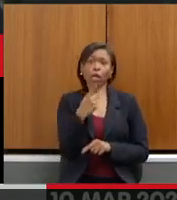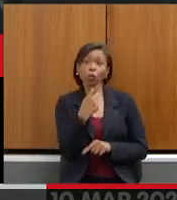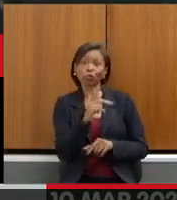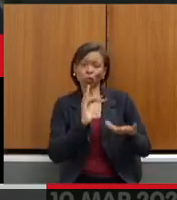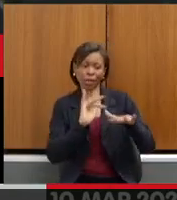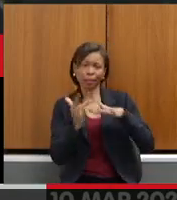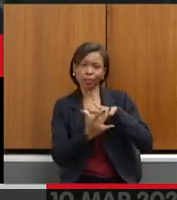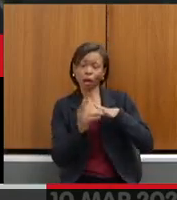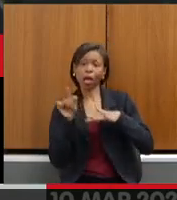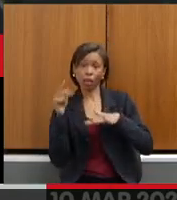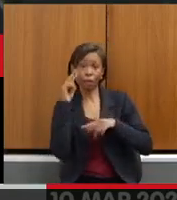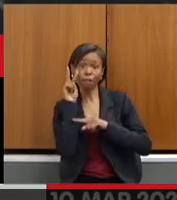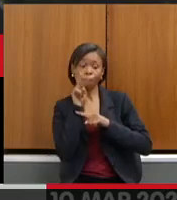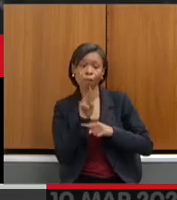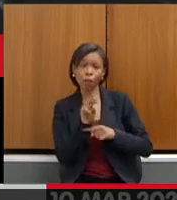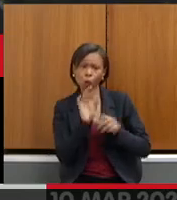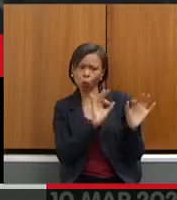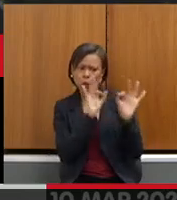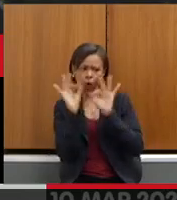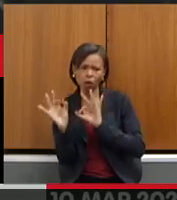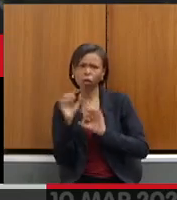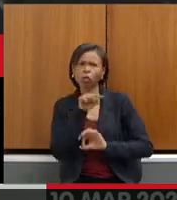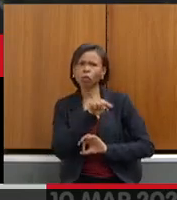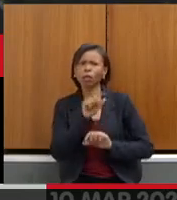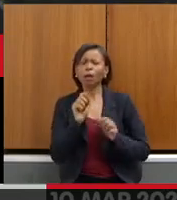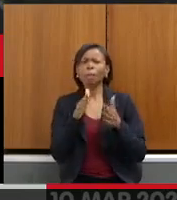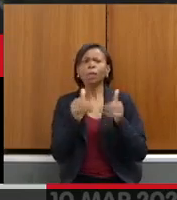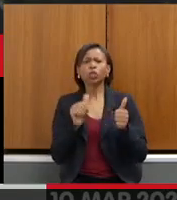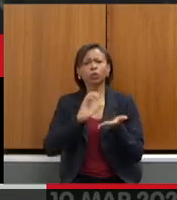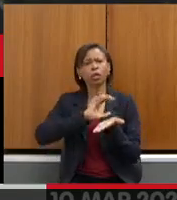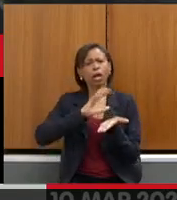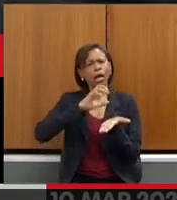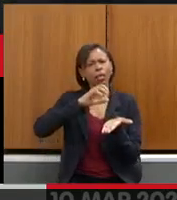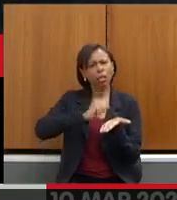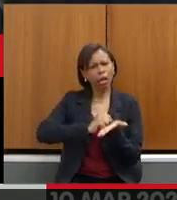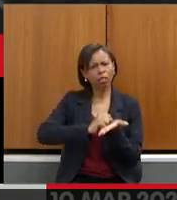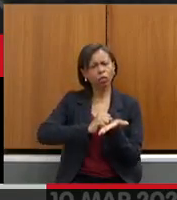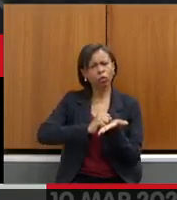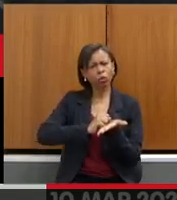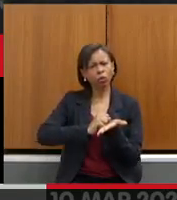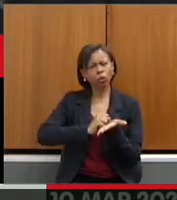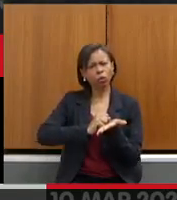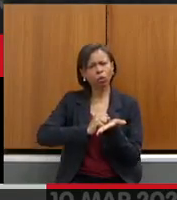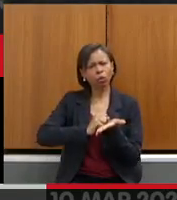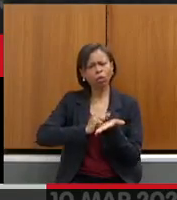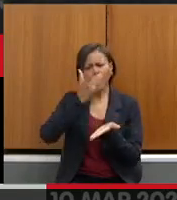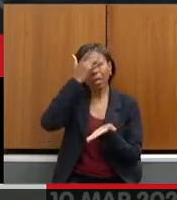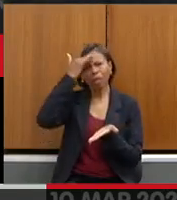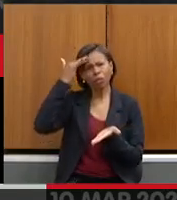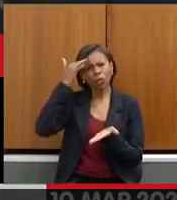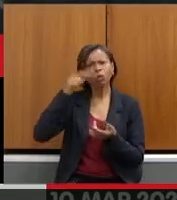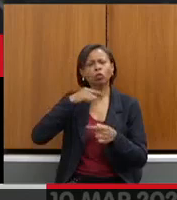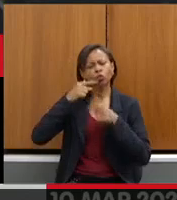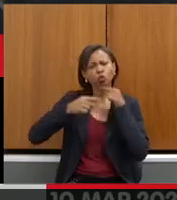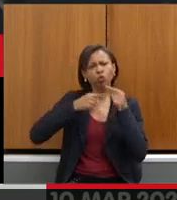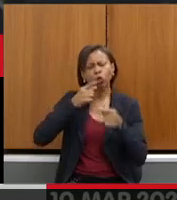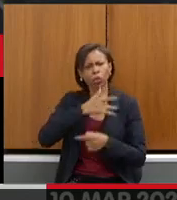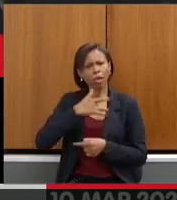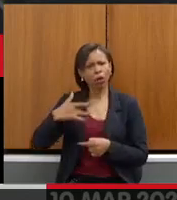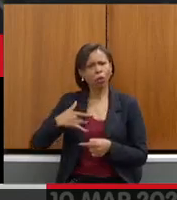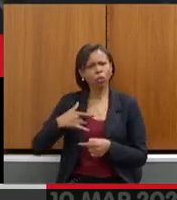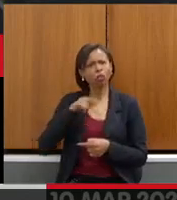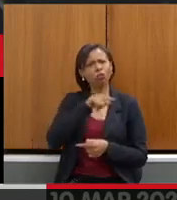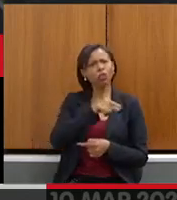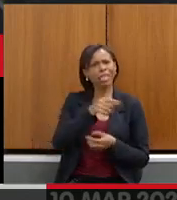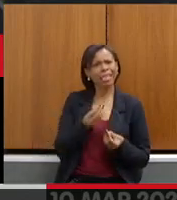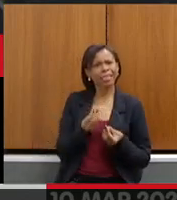excelência o Senhor faça um cadastro para que as pessoas tenham fala sobre dúvidas de saúde e o seu coloca o número de